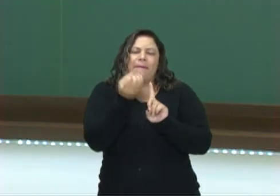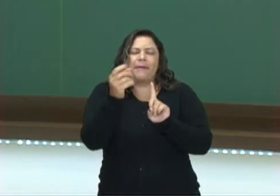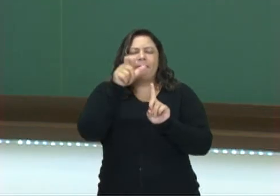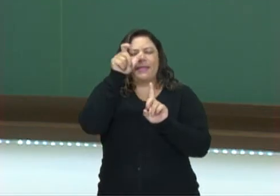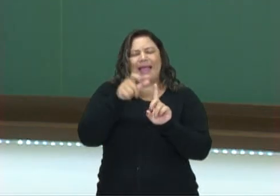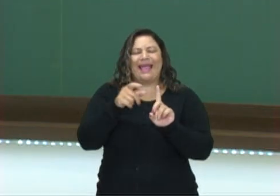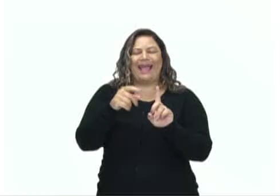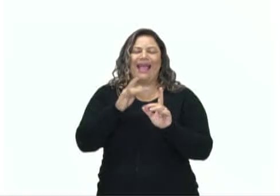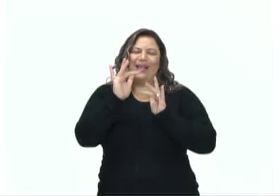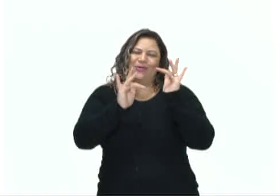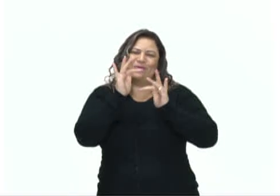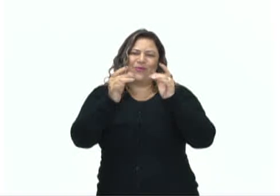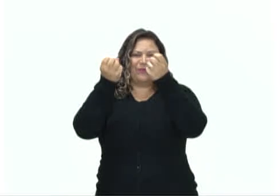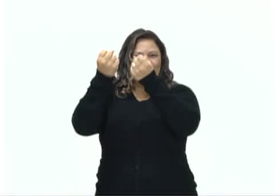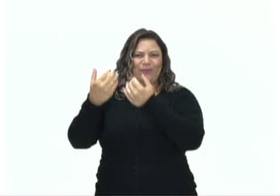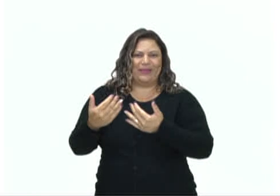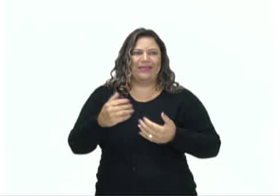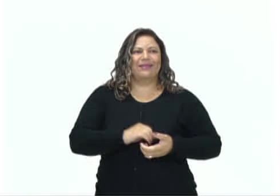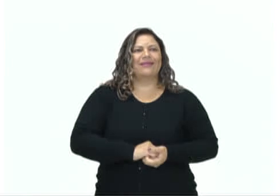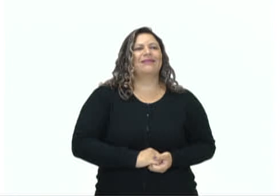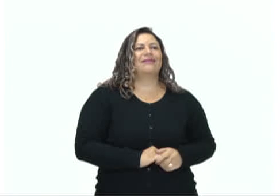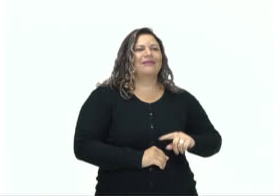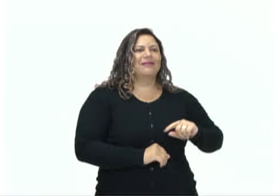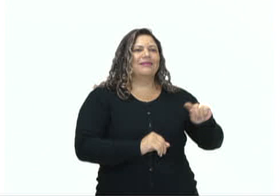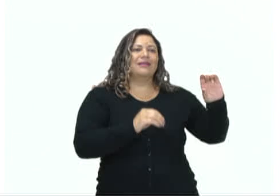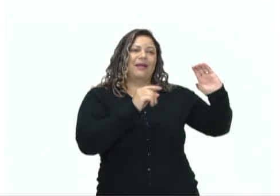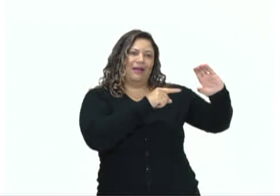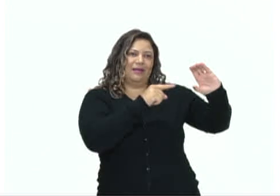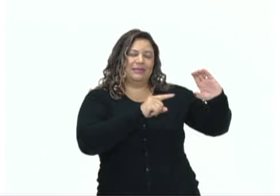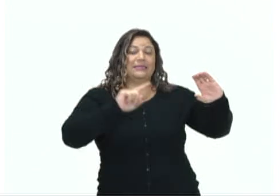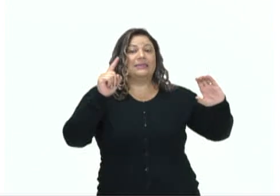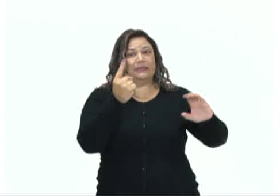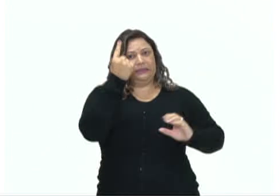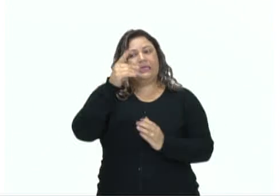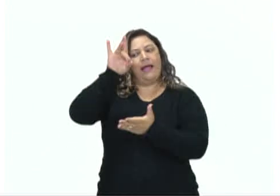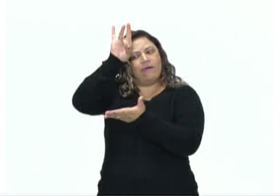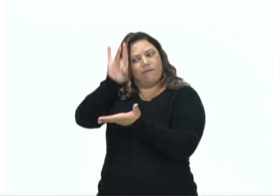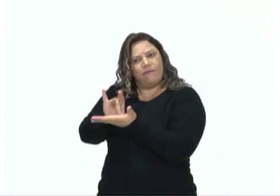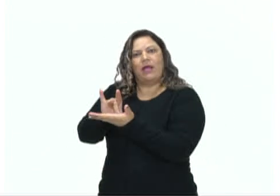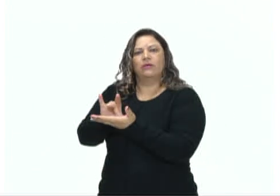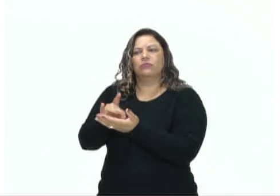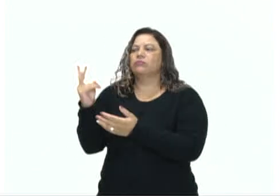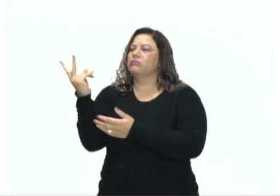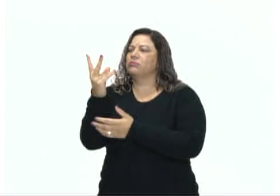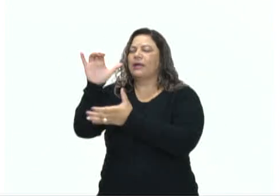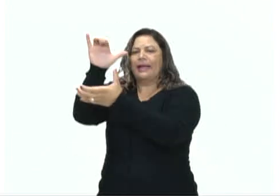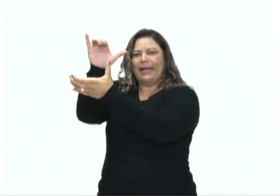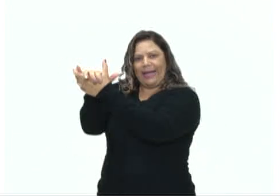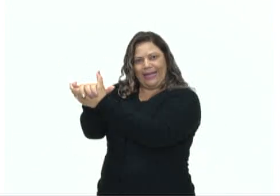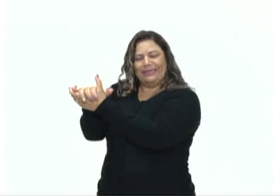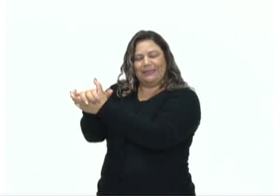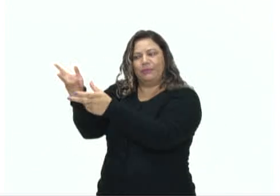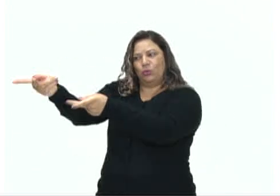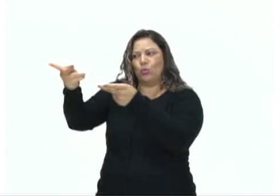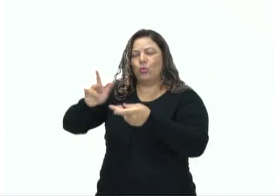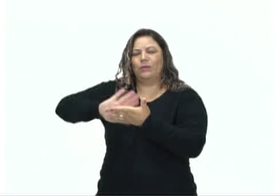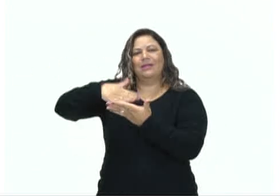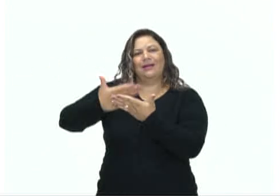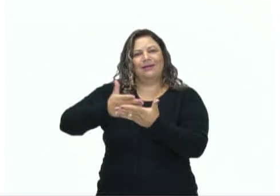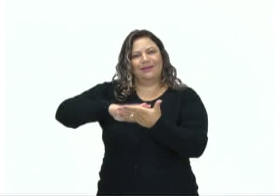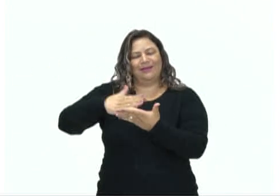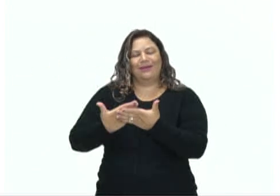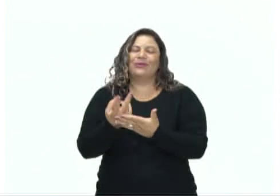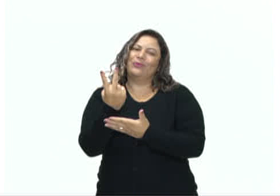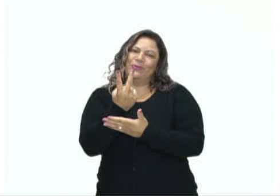fato. Letra C, nós temos um fato. Para o casamento, Adriele e Adalberto convidaram dois profissionais intérpretes de